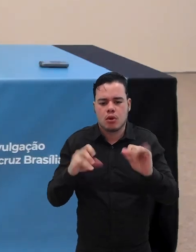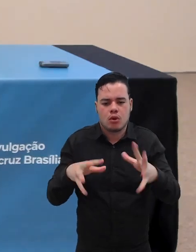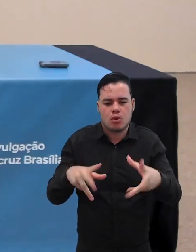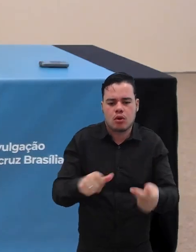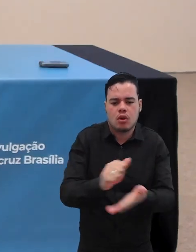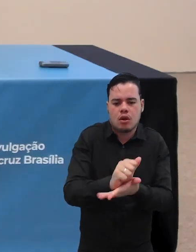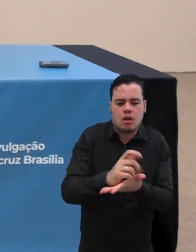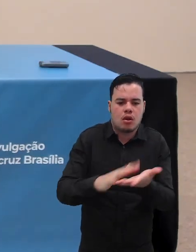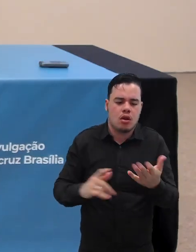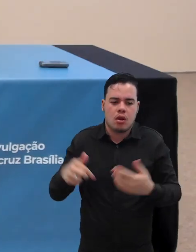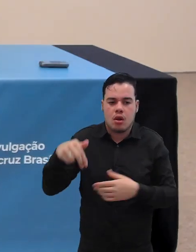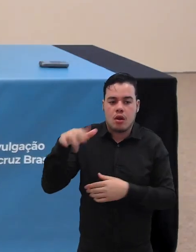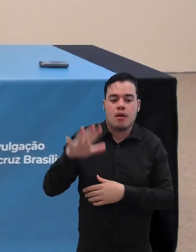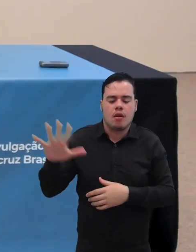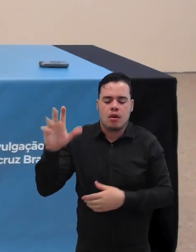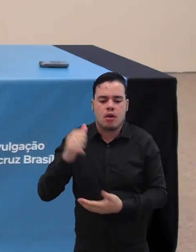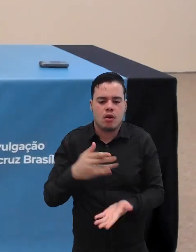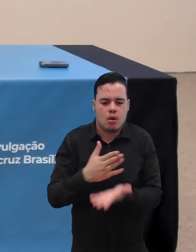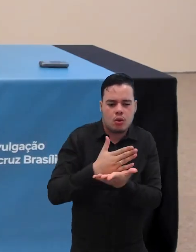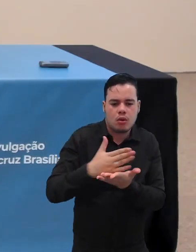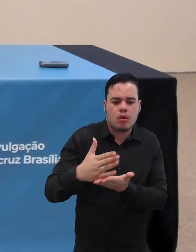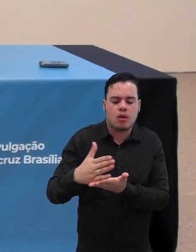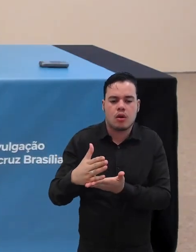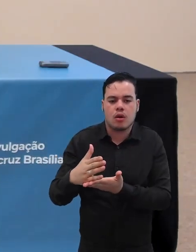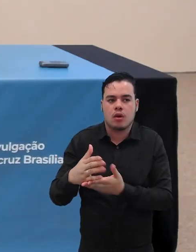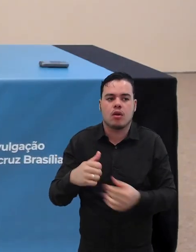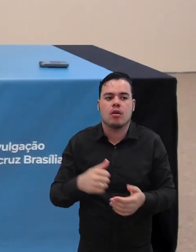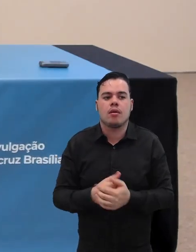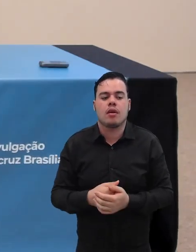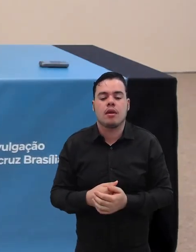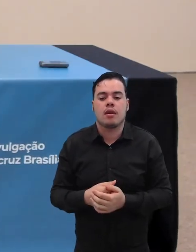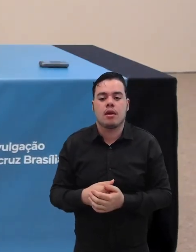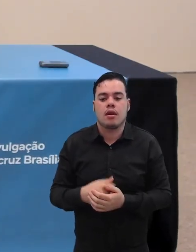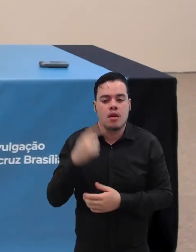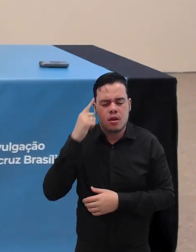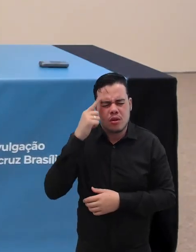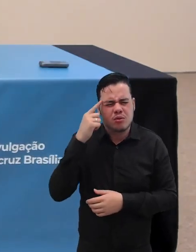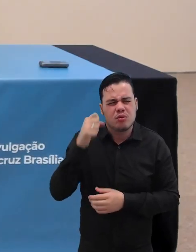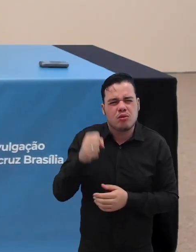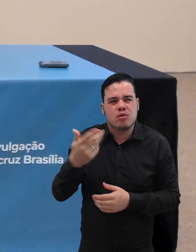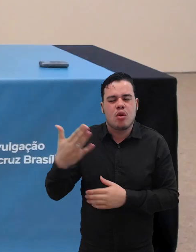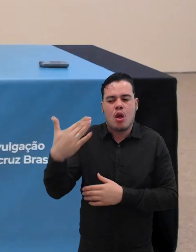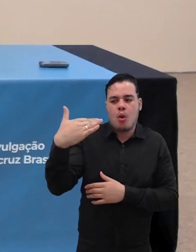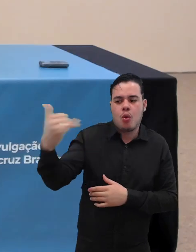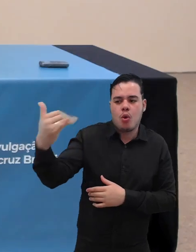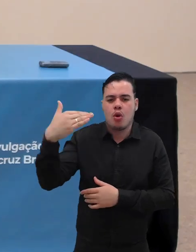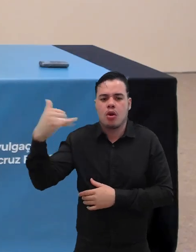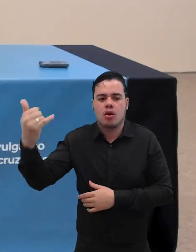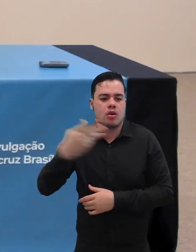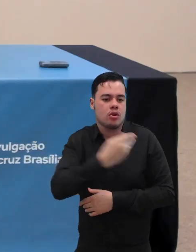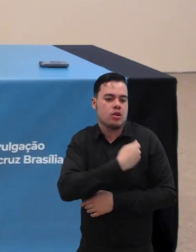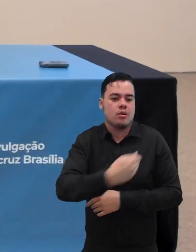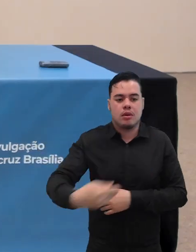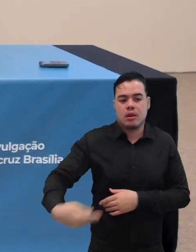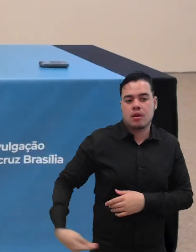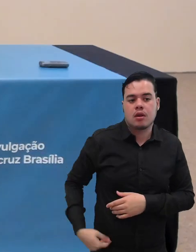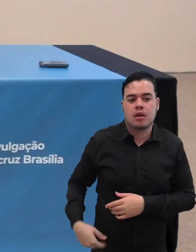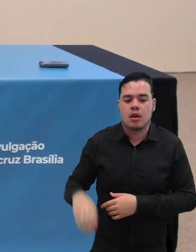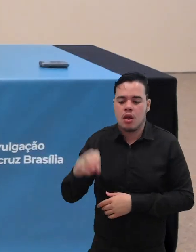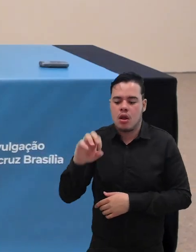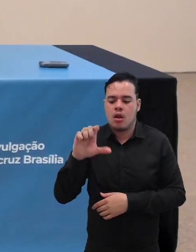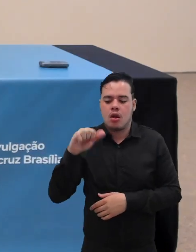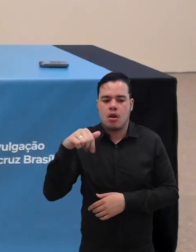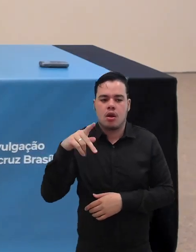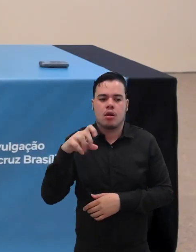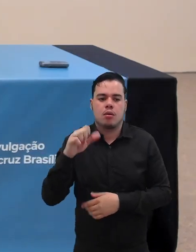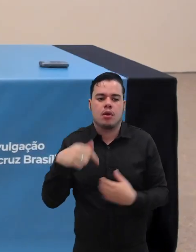território. Você começa a pensar nas primeiras chamadas públicas para as Olimpíadas,